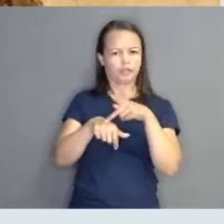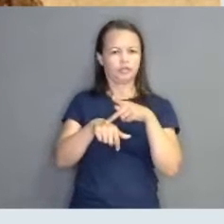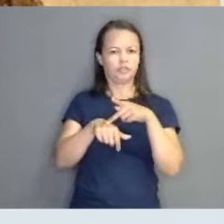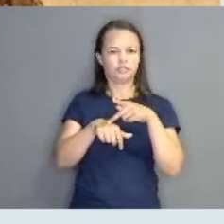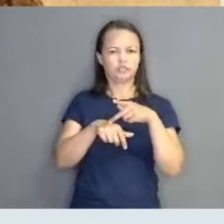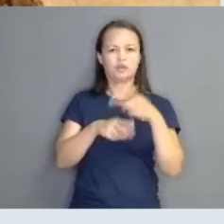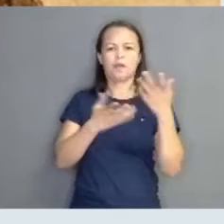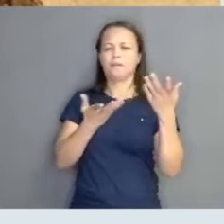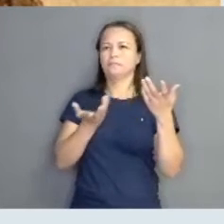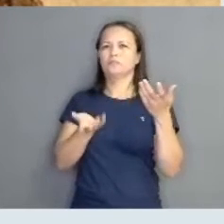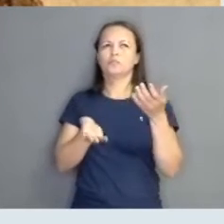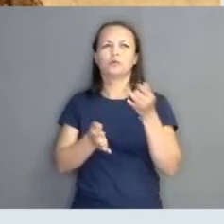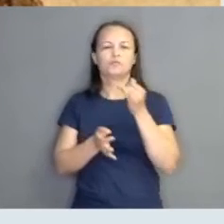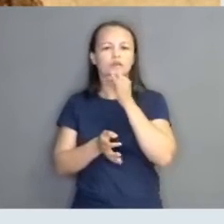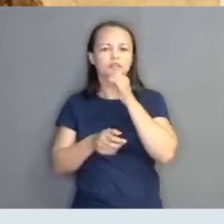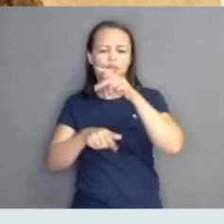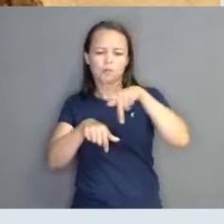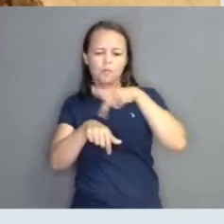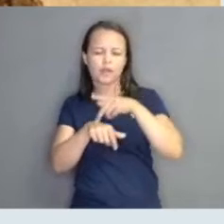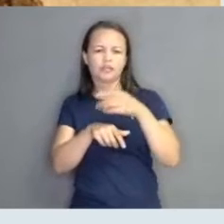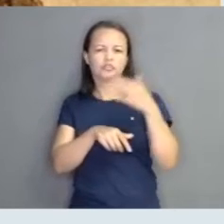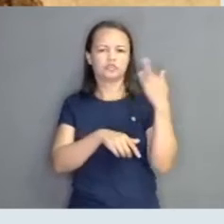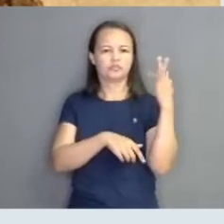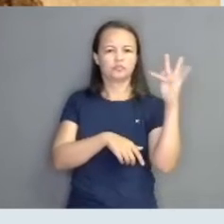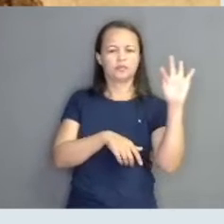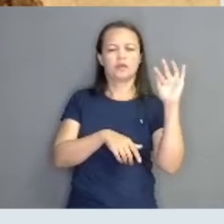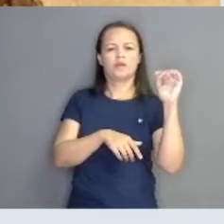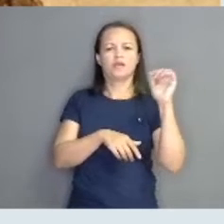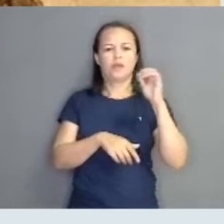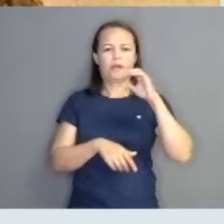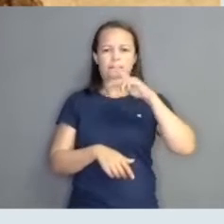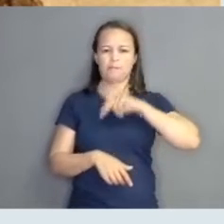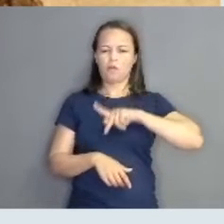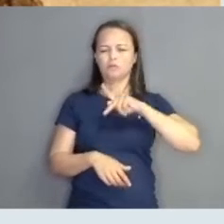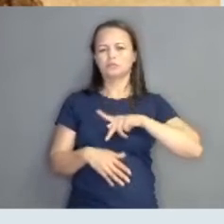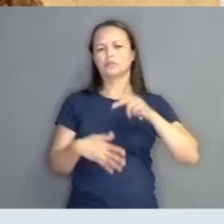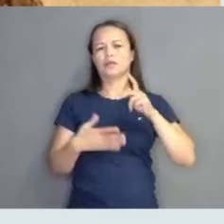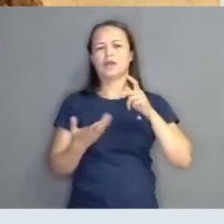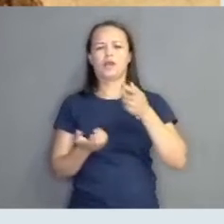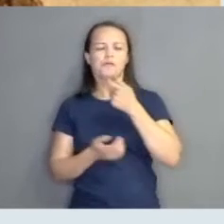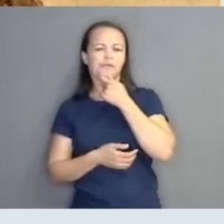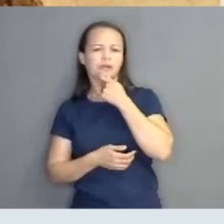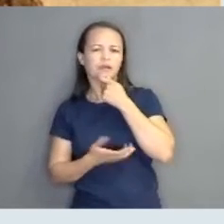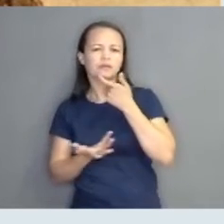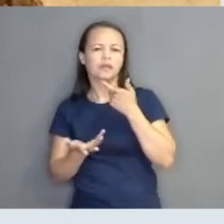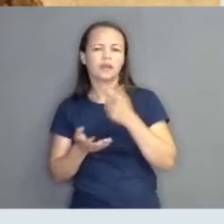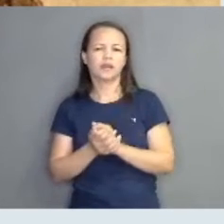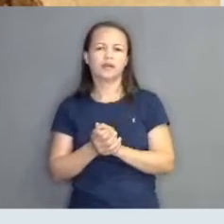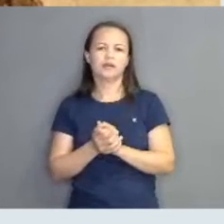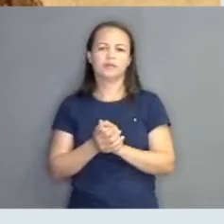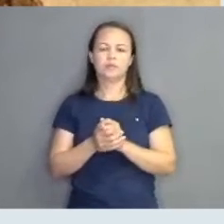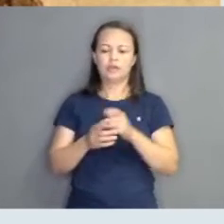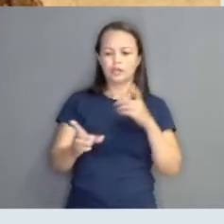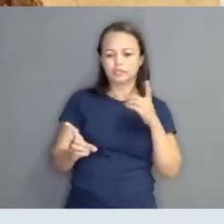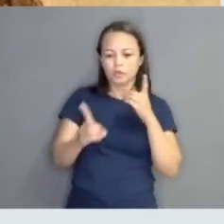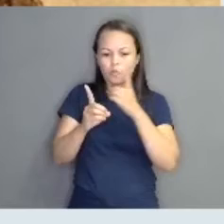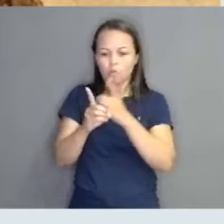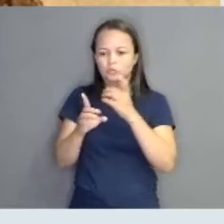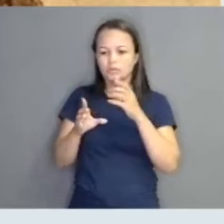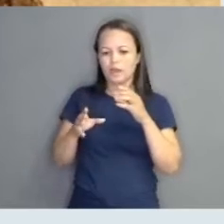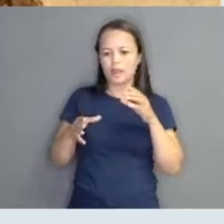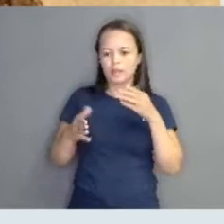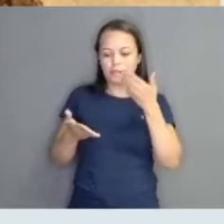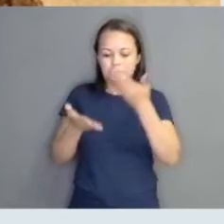como a Espanha, Portugal, né, a própria Inglaterra. Poderia se deparar e perder todo o ouro. Então eles pegavam a